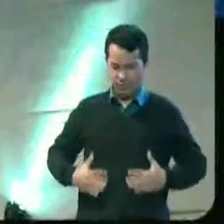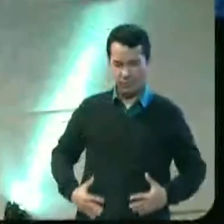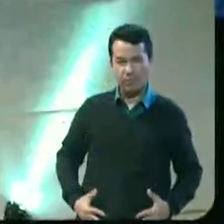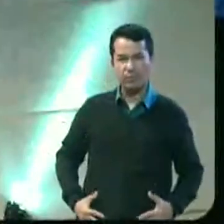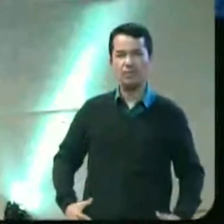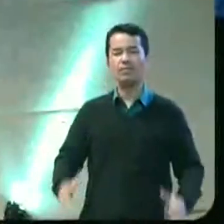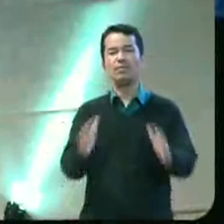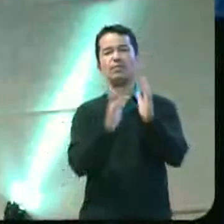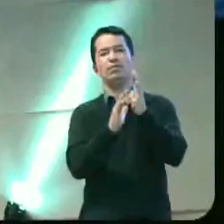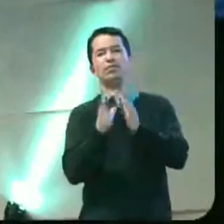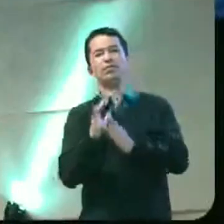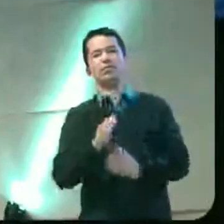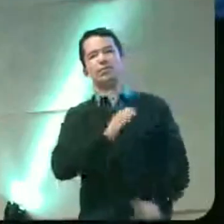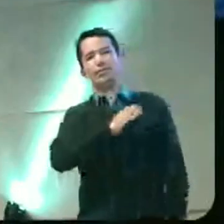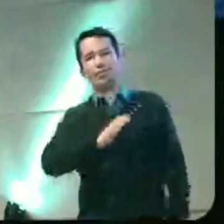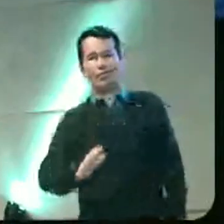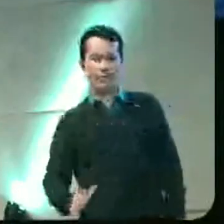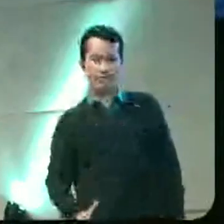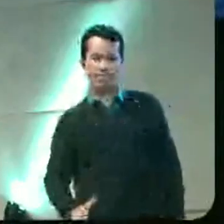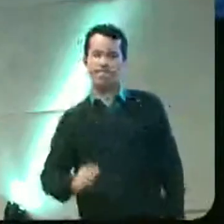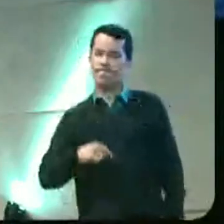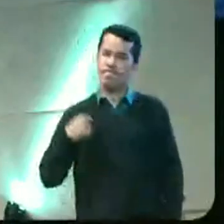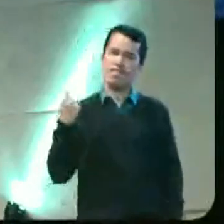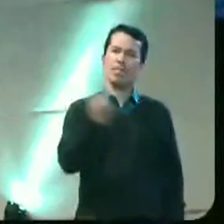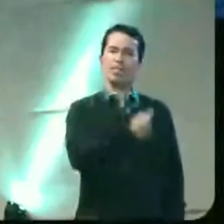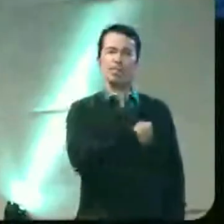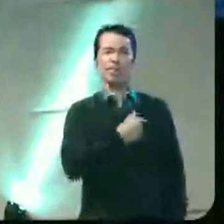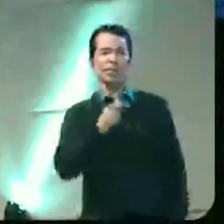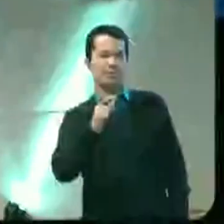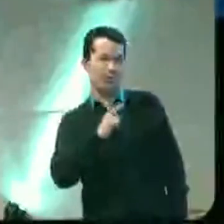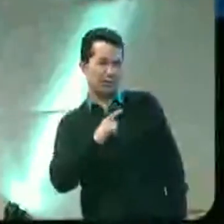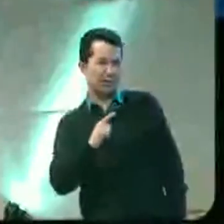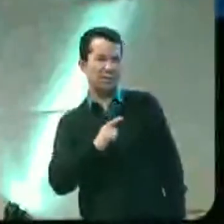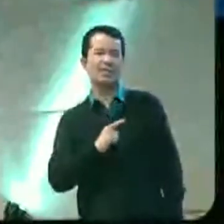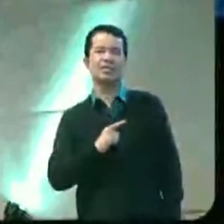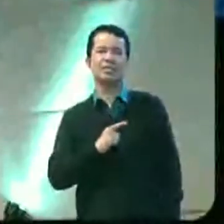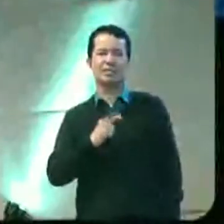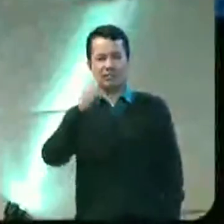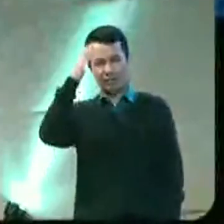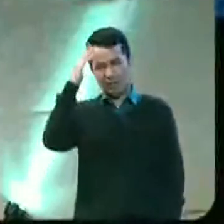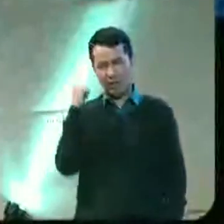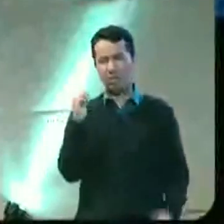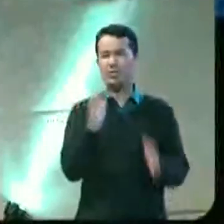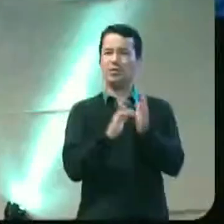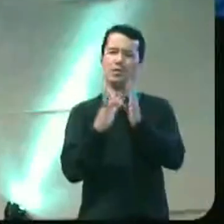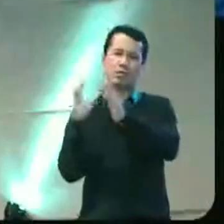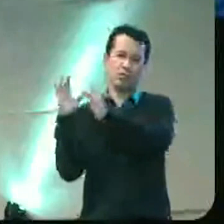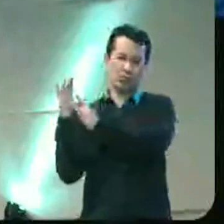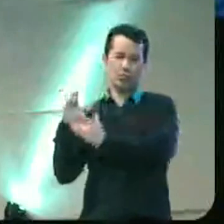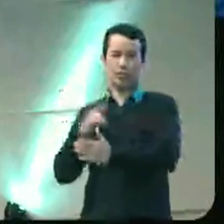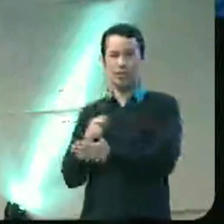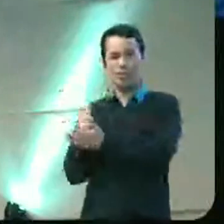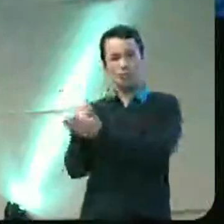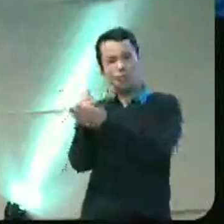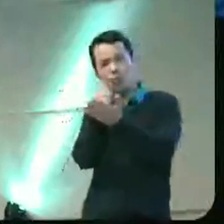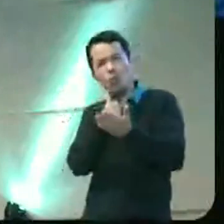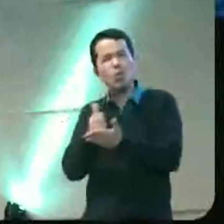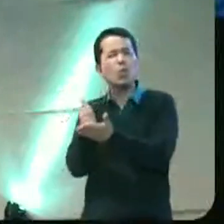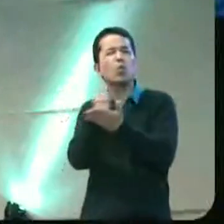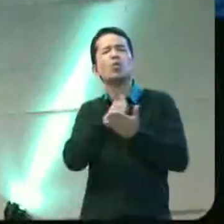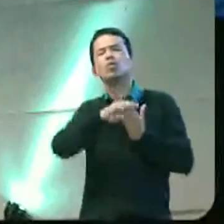Jesus. Nós temos essa esperança de sabermos que aquele que controla todas as coisas nos ama, é o nosso